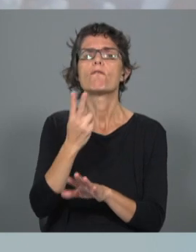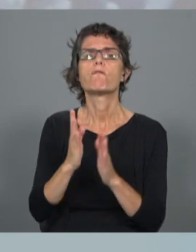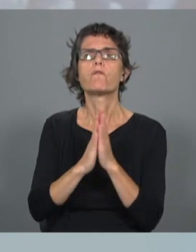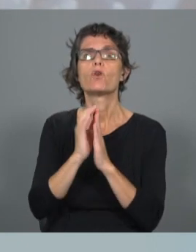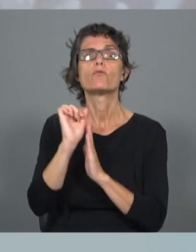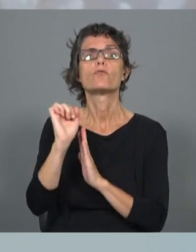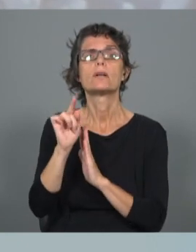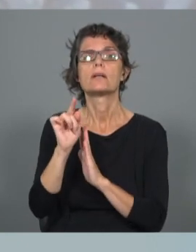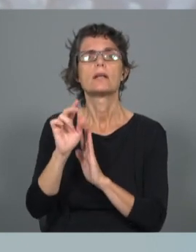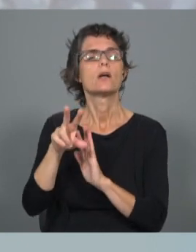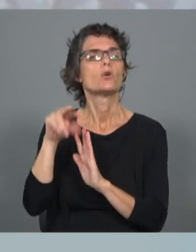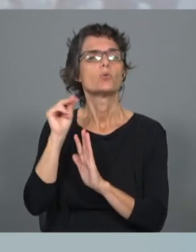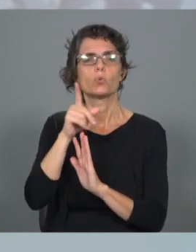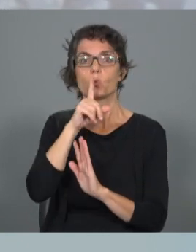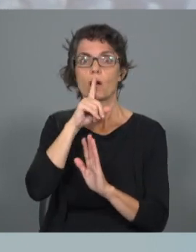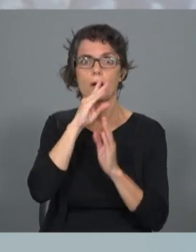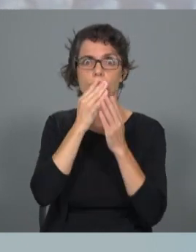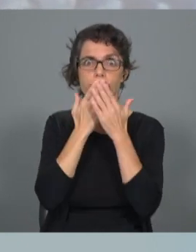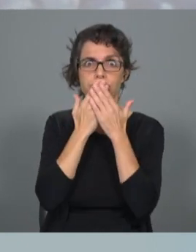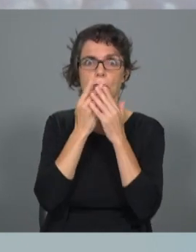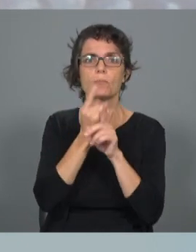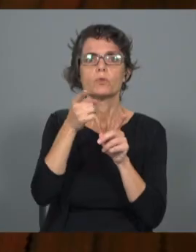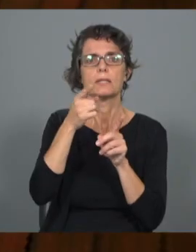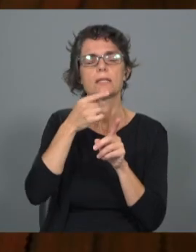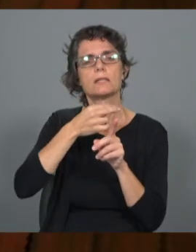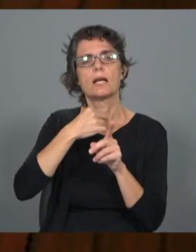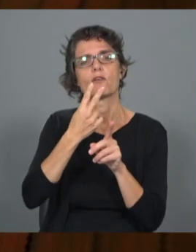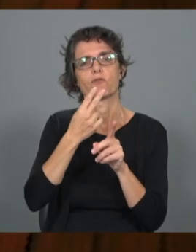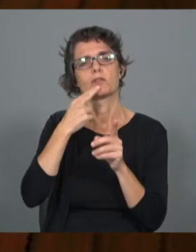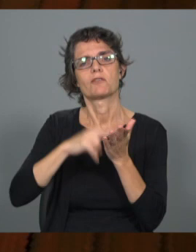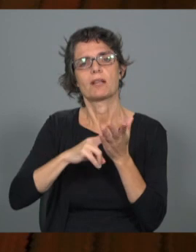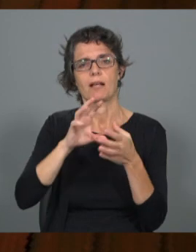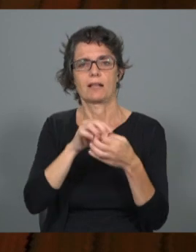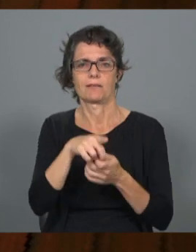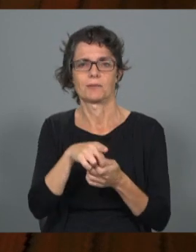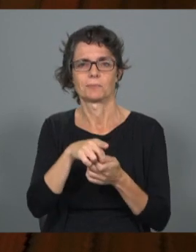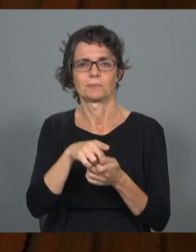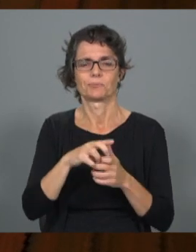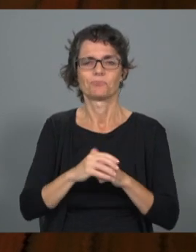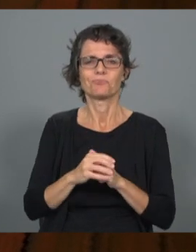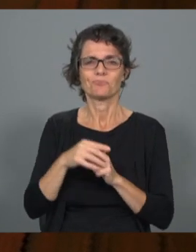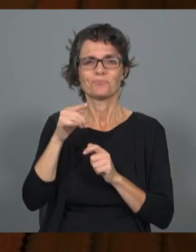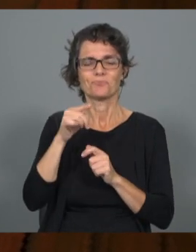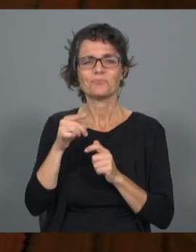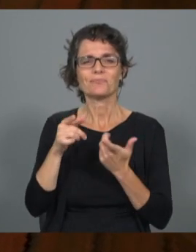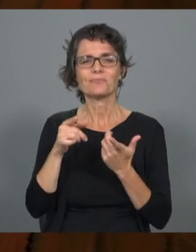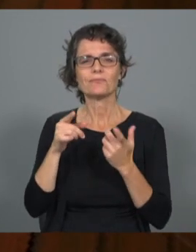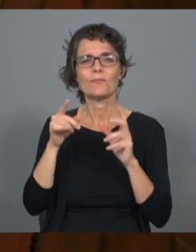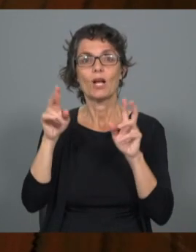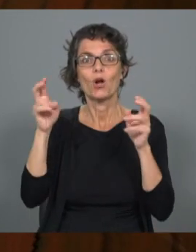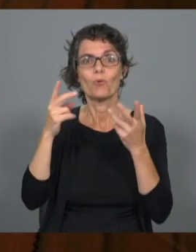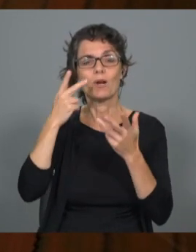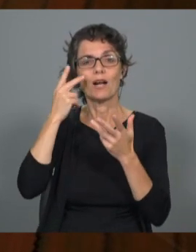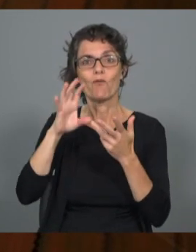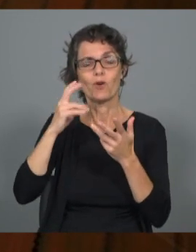a voz da verdade. E esse podemos dizer que é um seu lema de vida, que procura ter sempre muito presente em cada dia